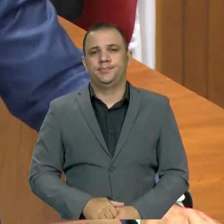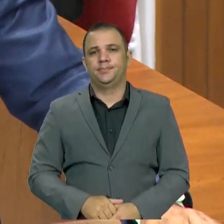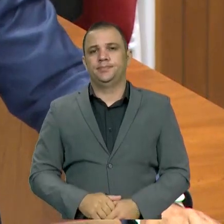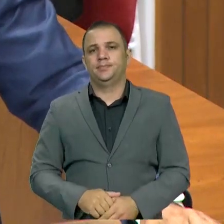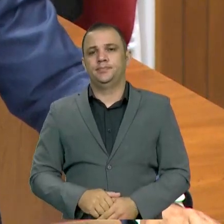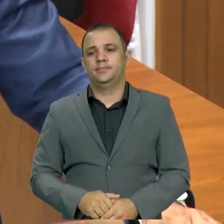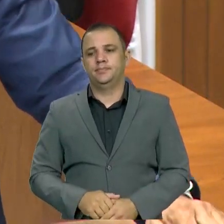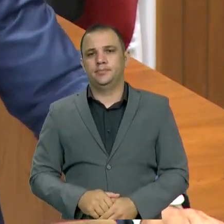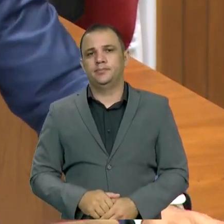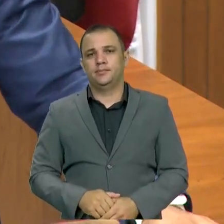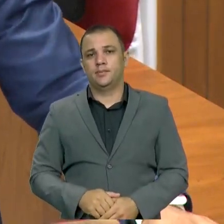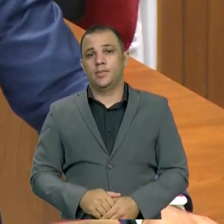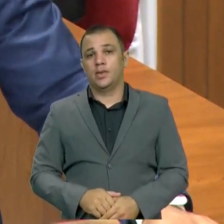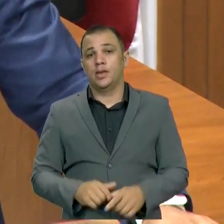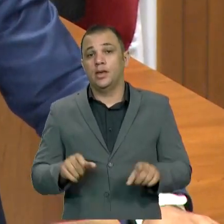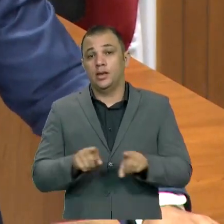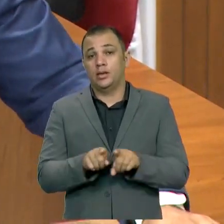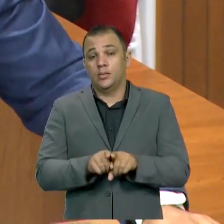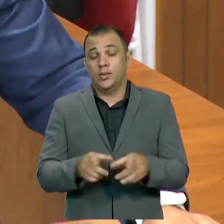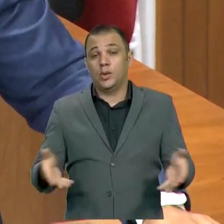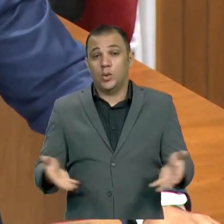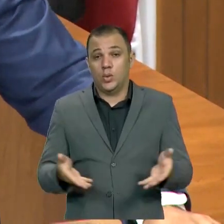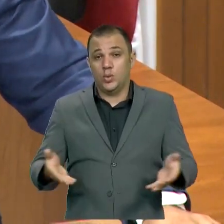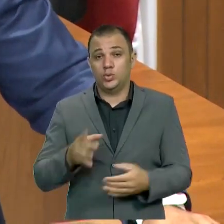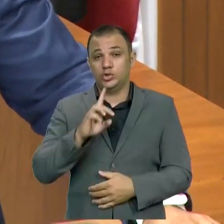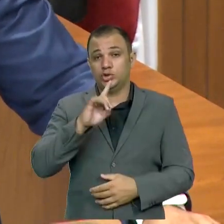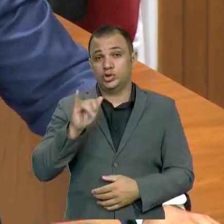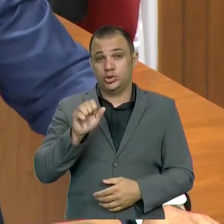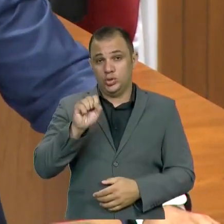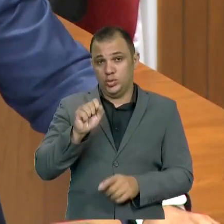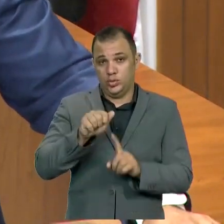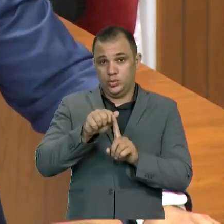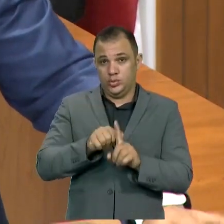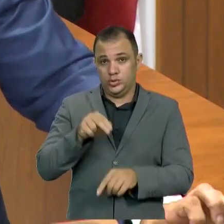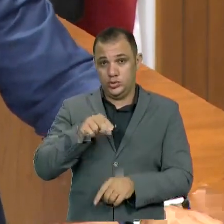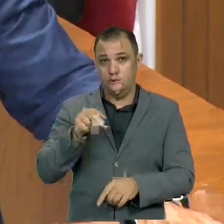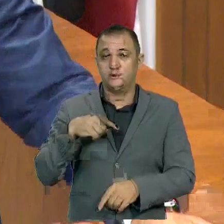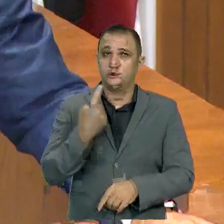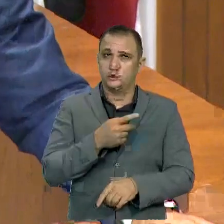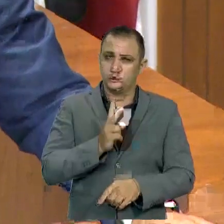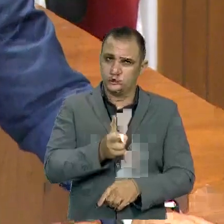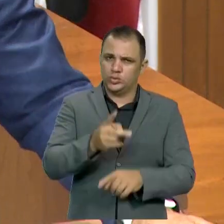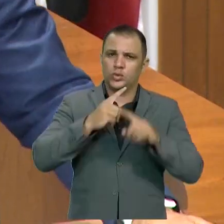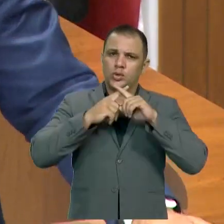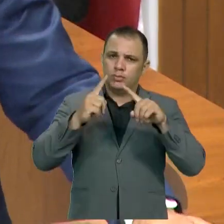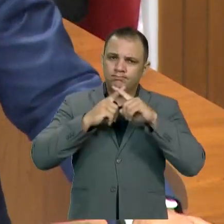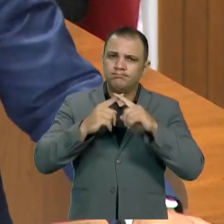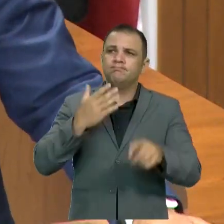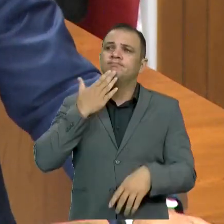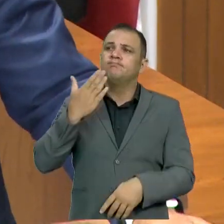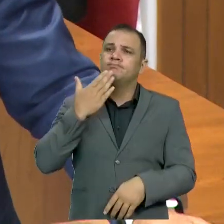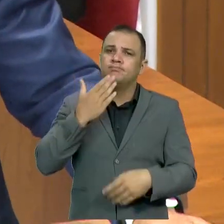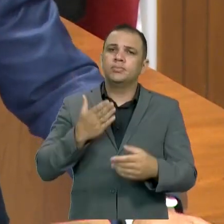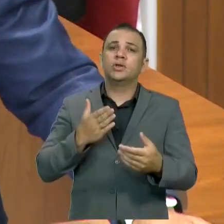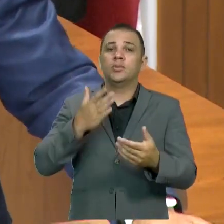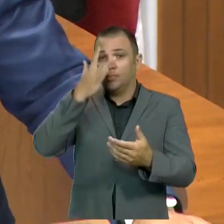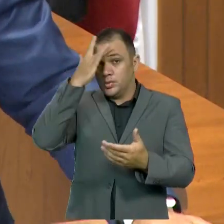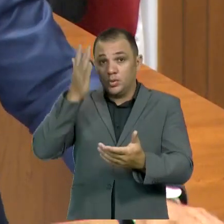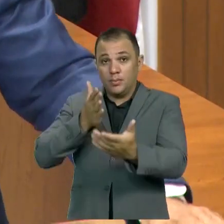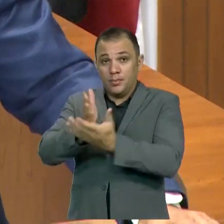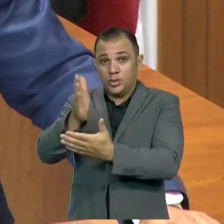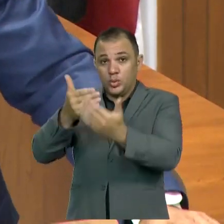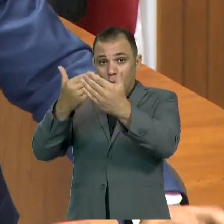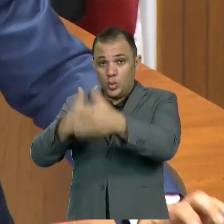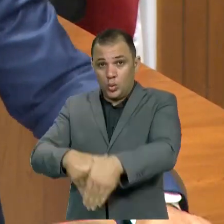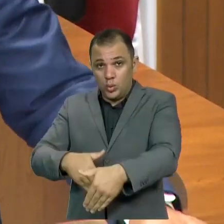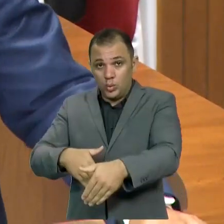estamos no dia 8 de novembro e a nossa luta continua pela nomeação dos aprovados do Estado do Maranhão. Ainda faltam 2 meses para